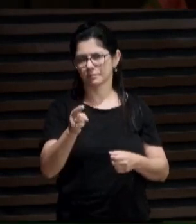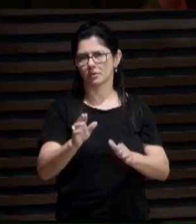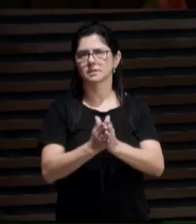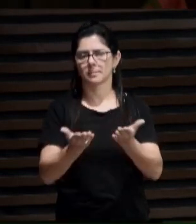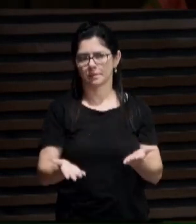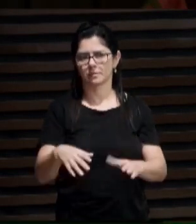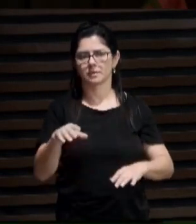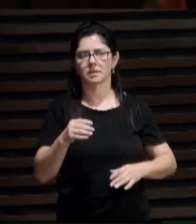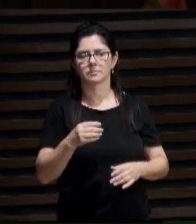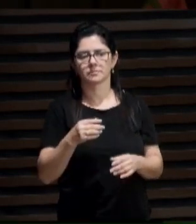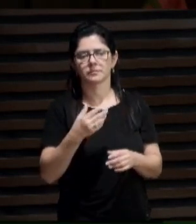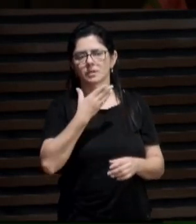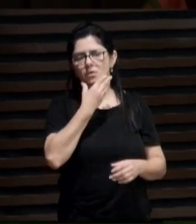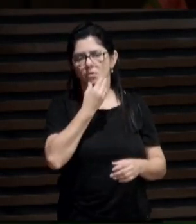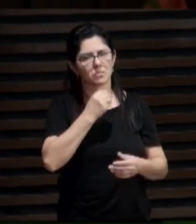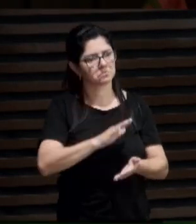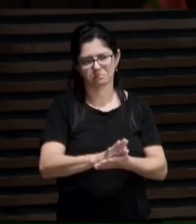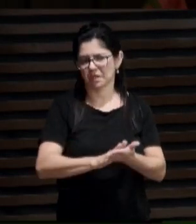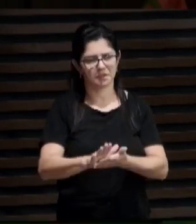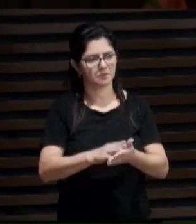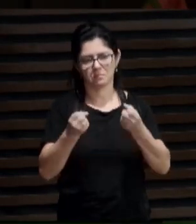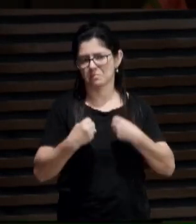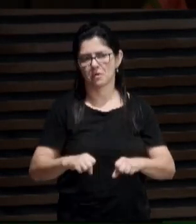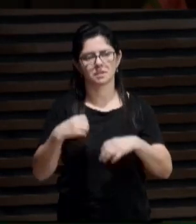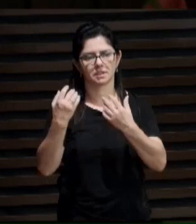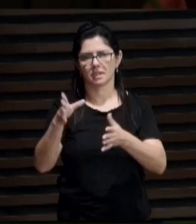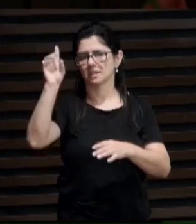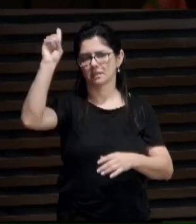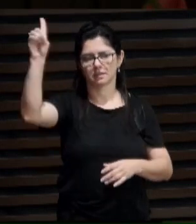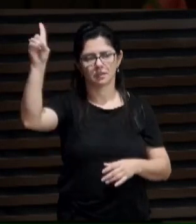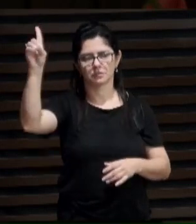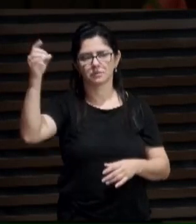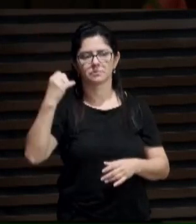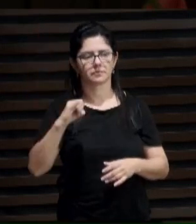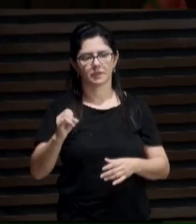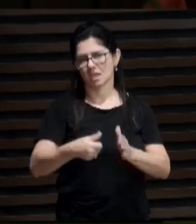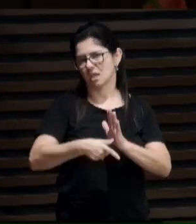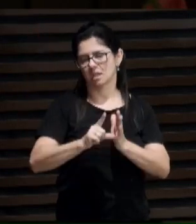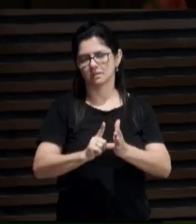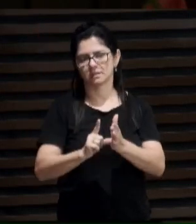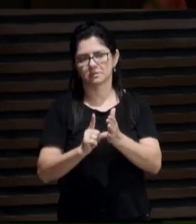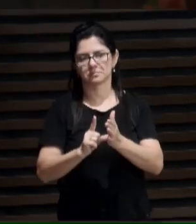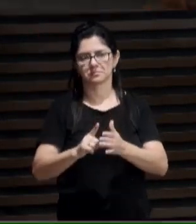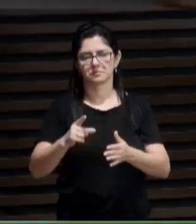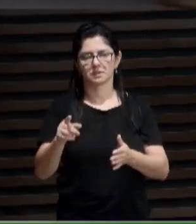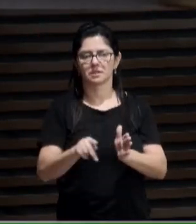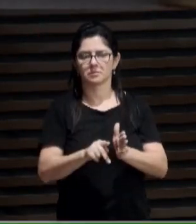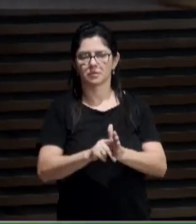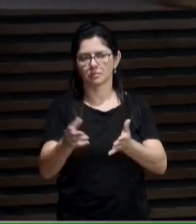homem nada pode dar a Deus sem que antes dele tenha recebido.